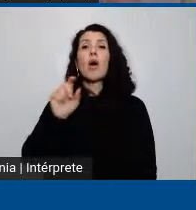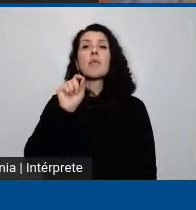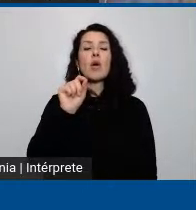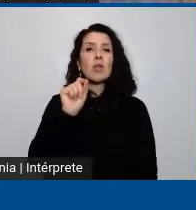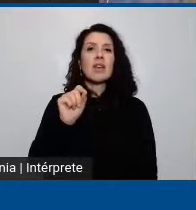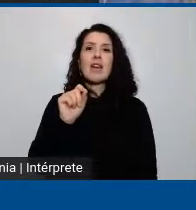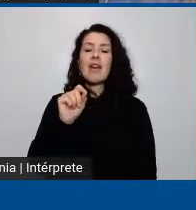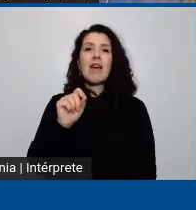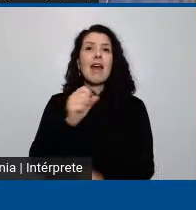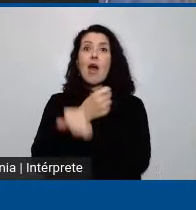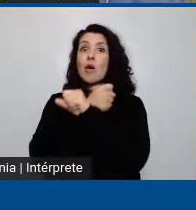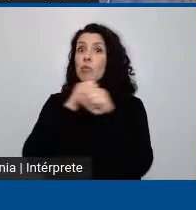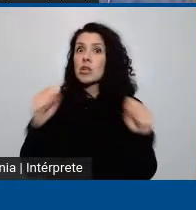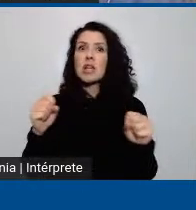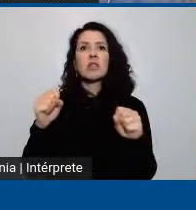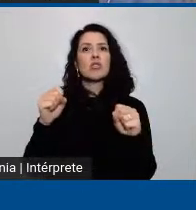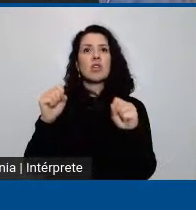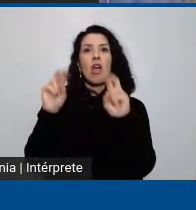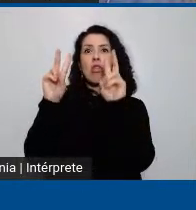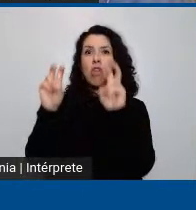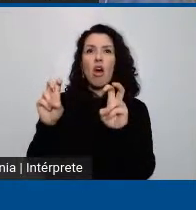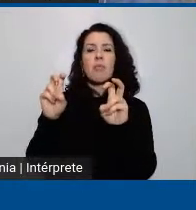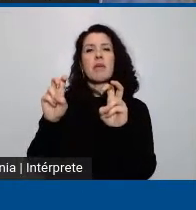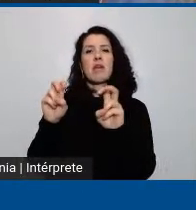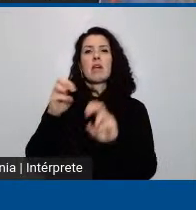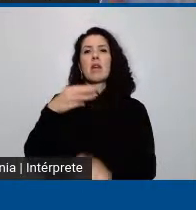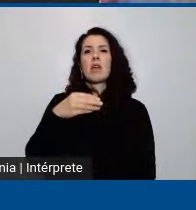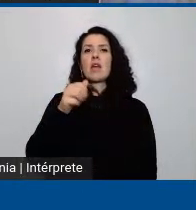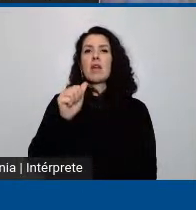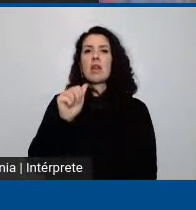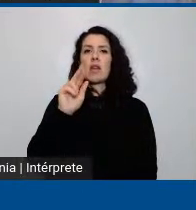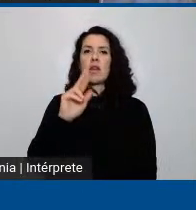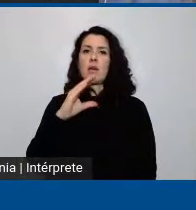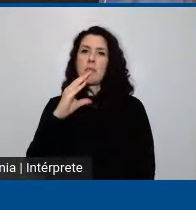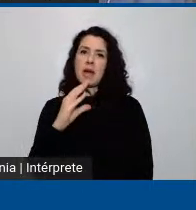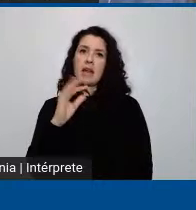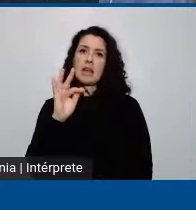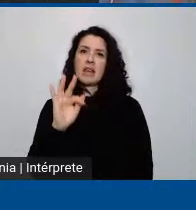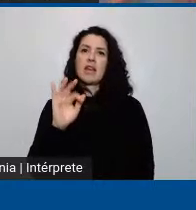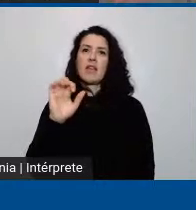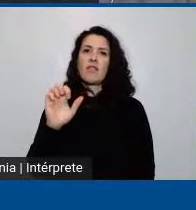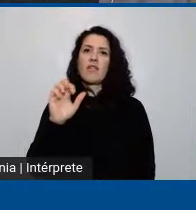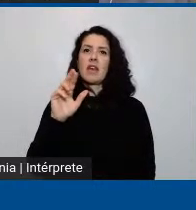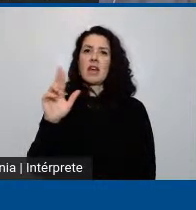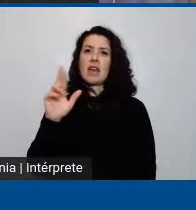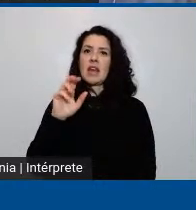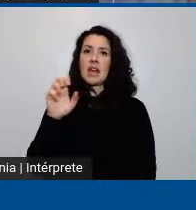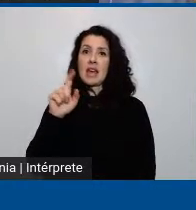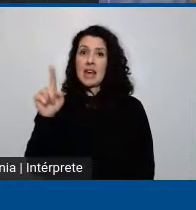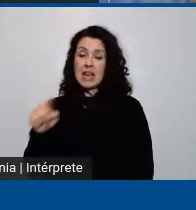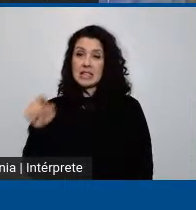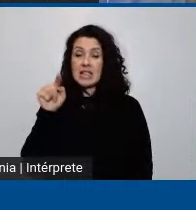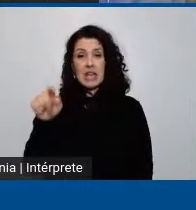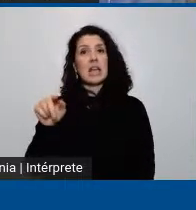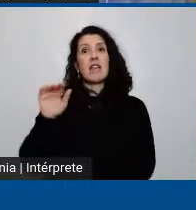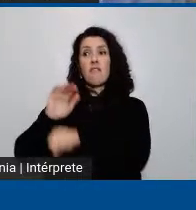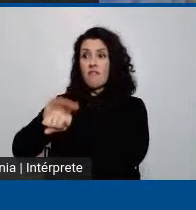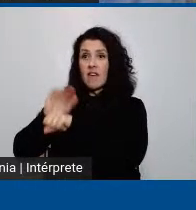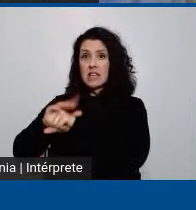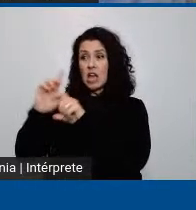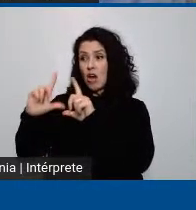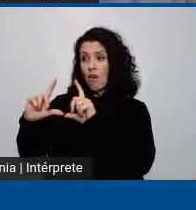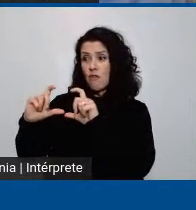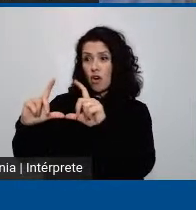fundo Marco Ferrez, né, construído por toda a sua produção fotográfica, mas, ao mesmo tempo, por toda a